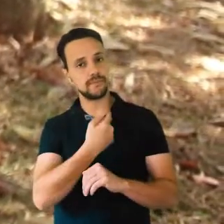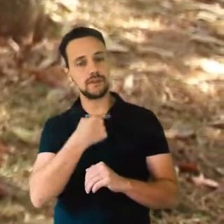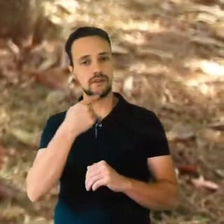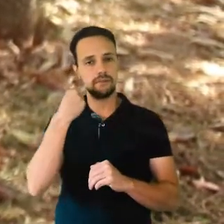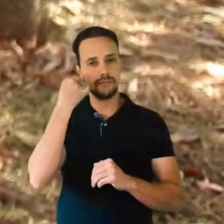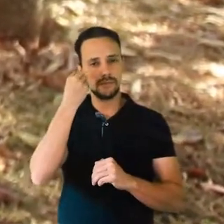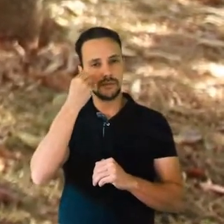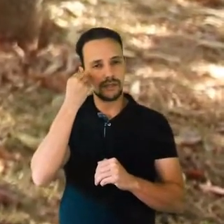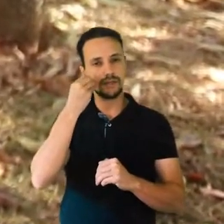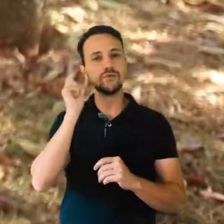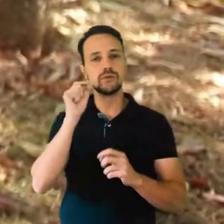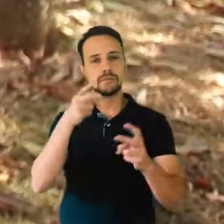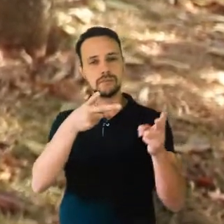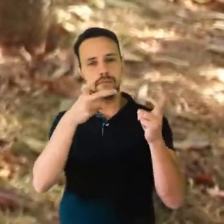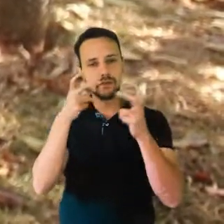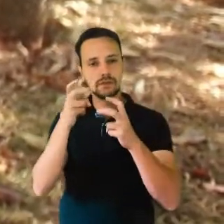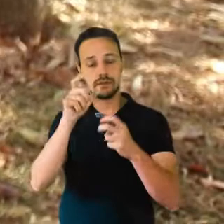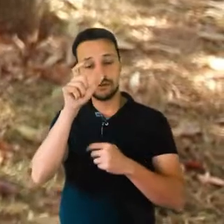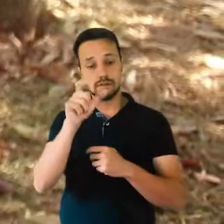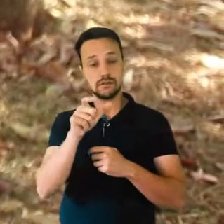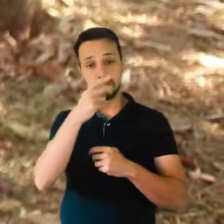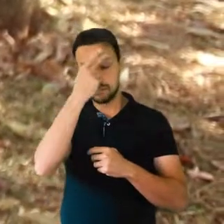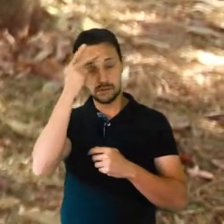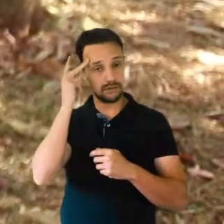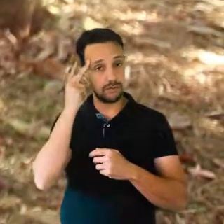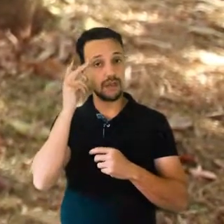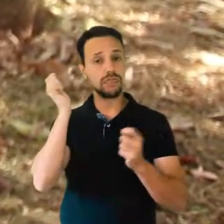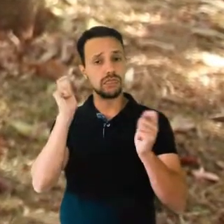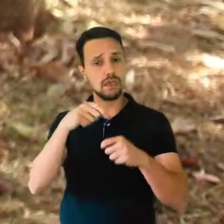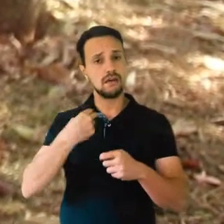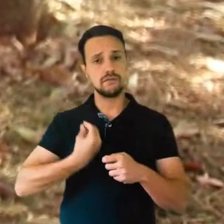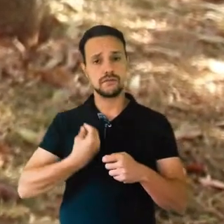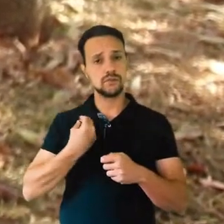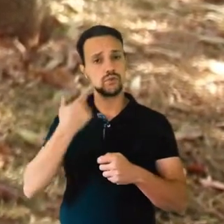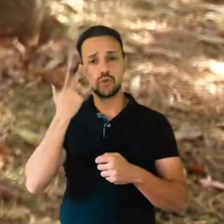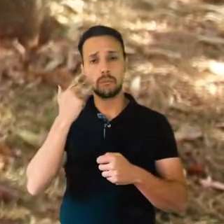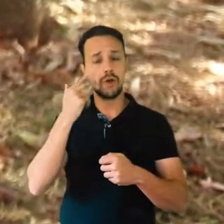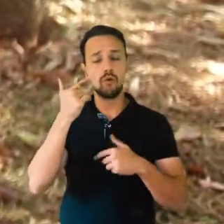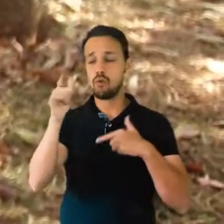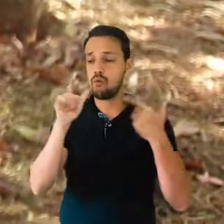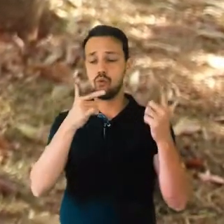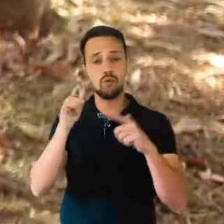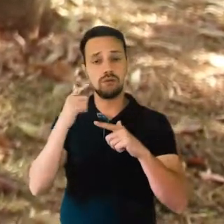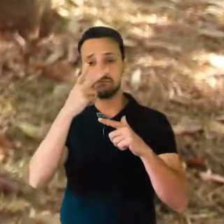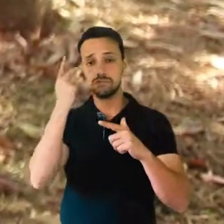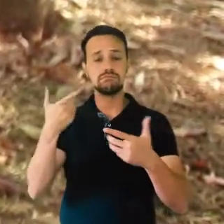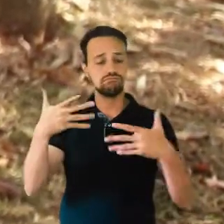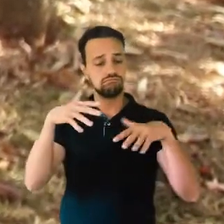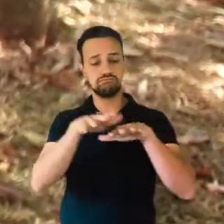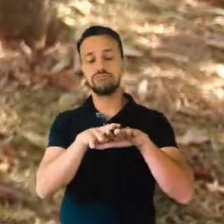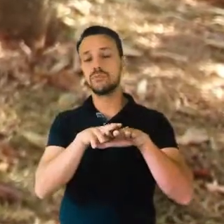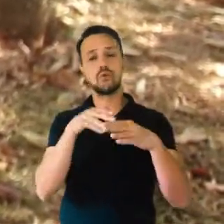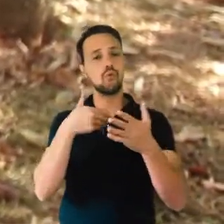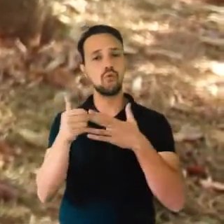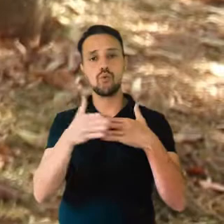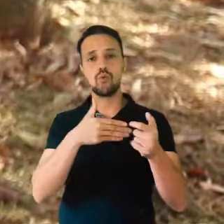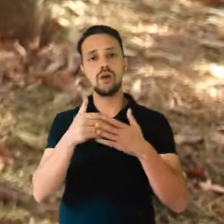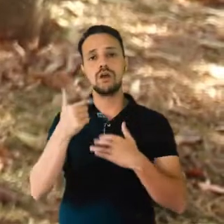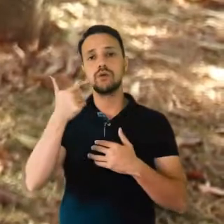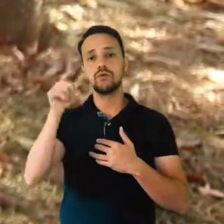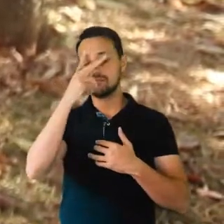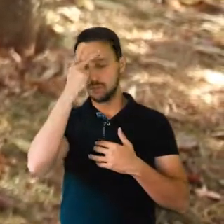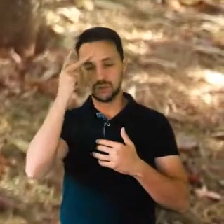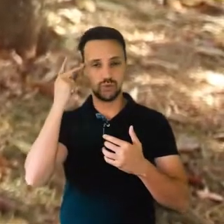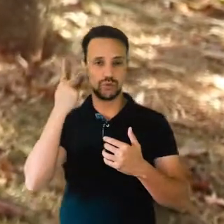que ver também que aquela pessoa tem direito de ter uma vida normal como o outro, ser incluída como outra